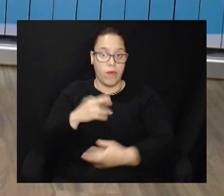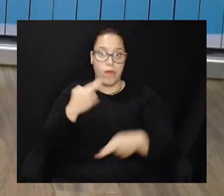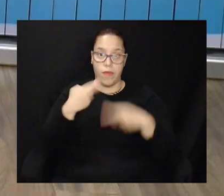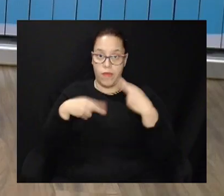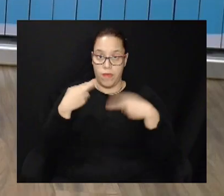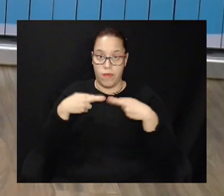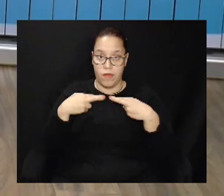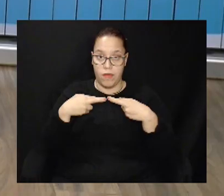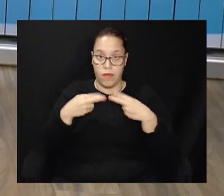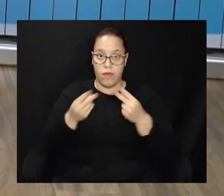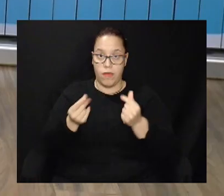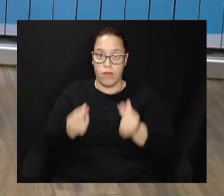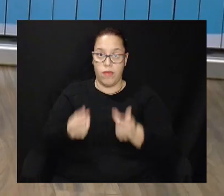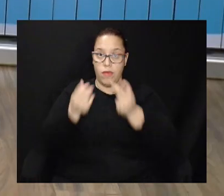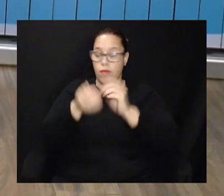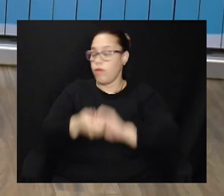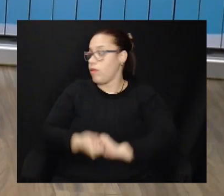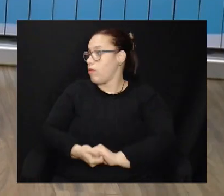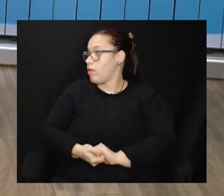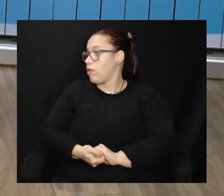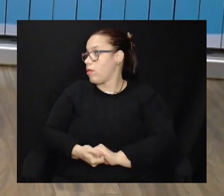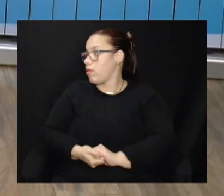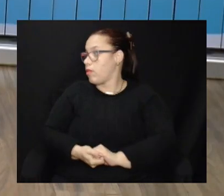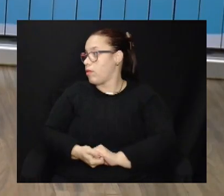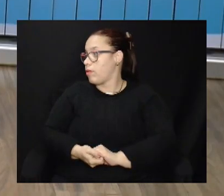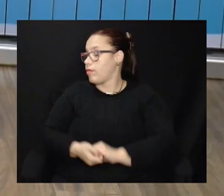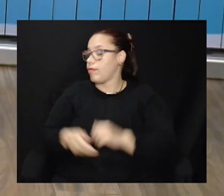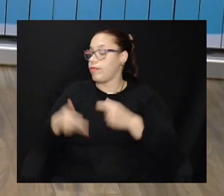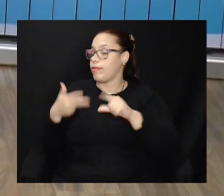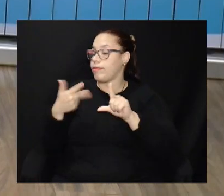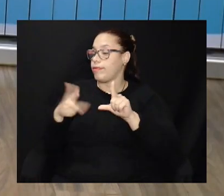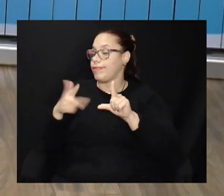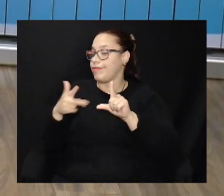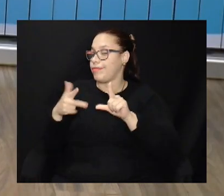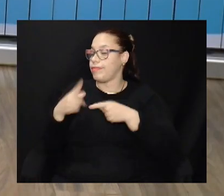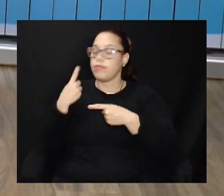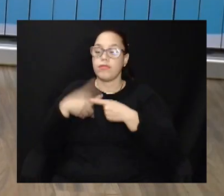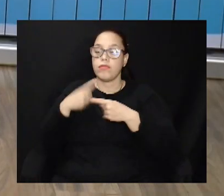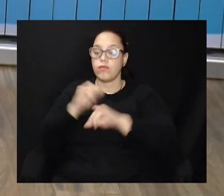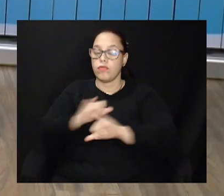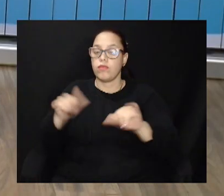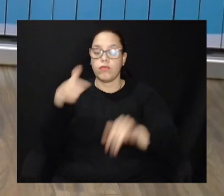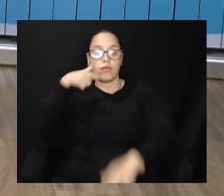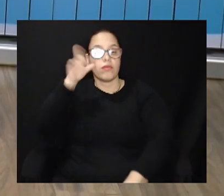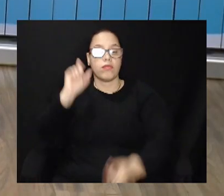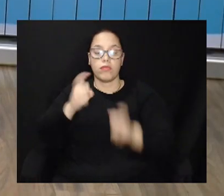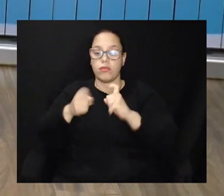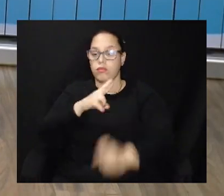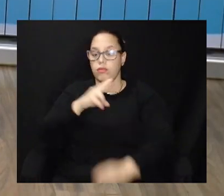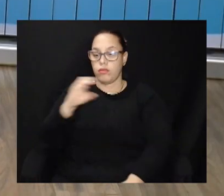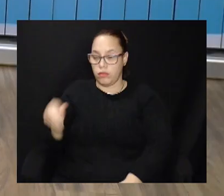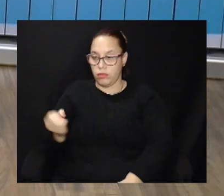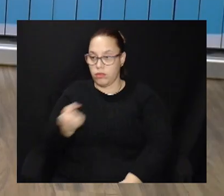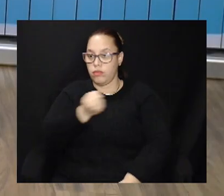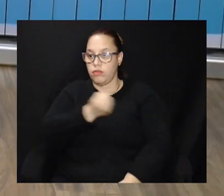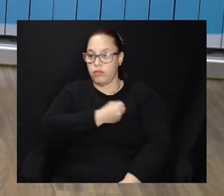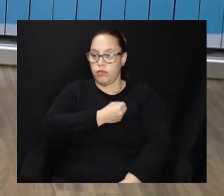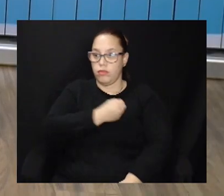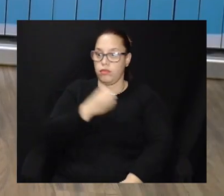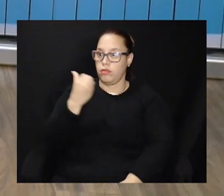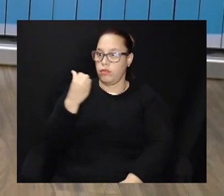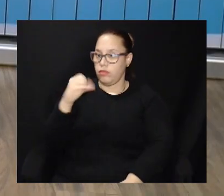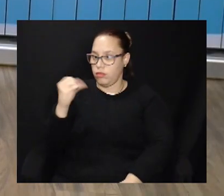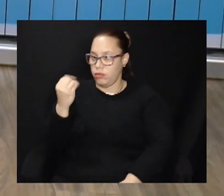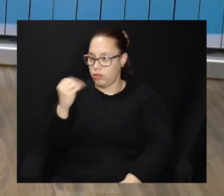faturamento. Hora das notícias do Legislativo, porque ontem foi dia da reunião ordinária de número 66 e